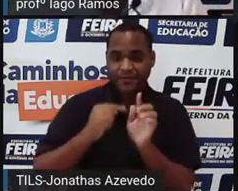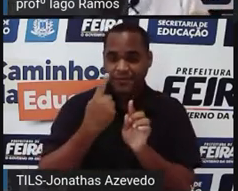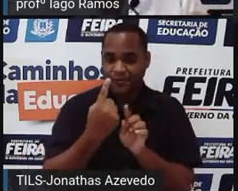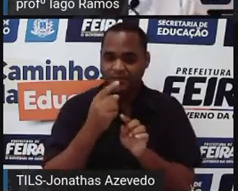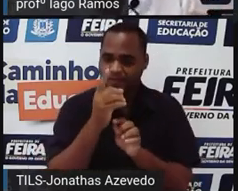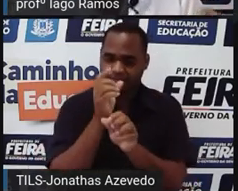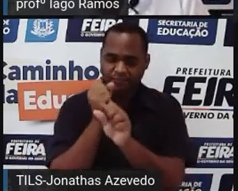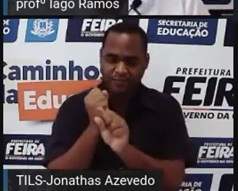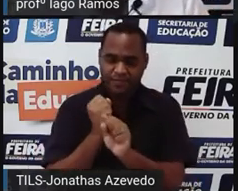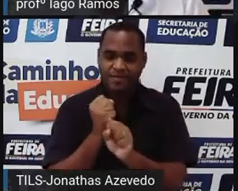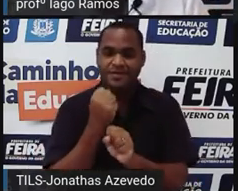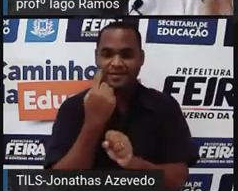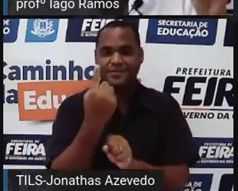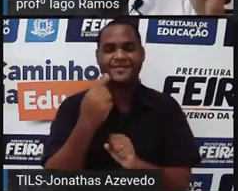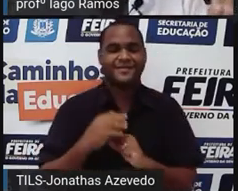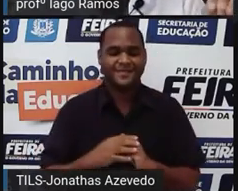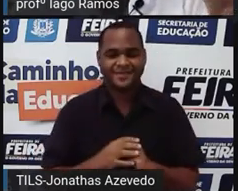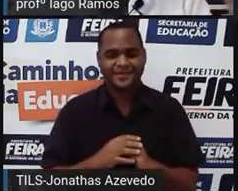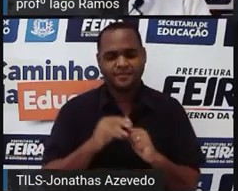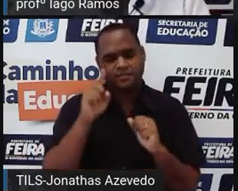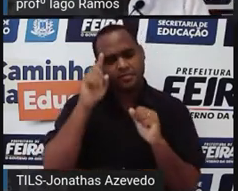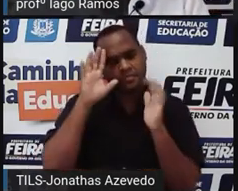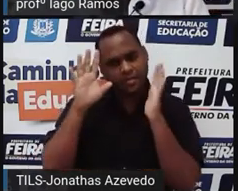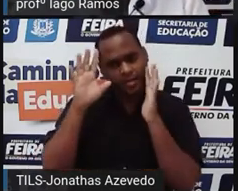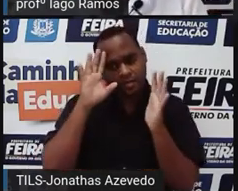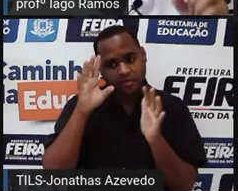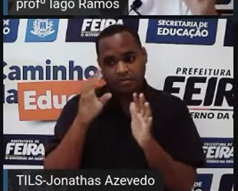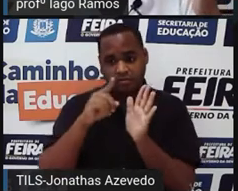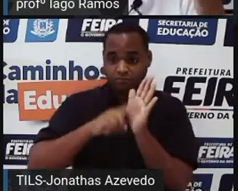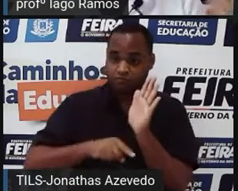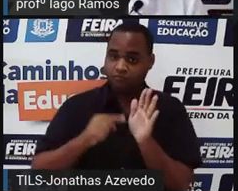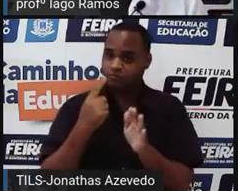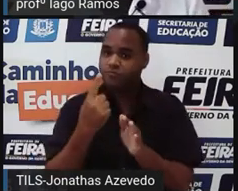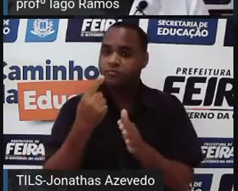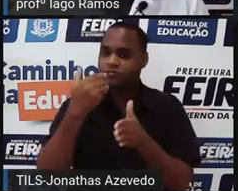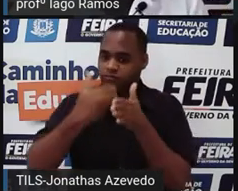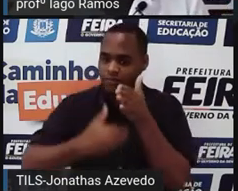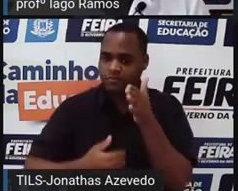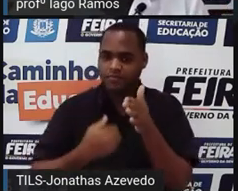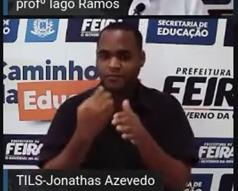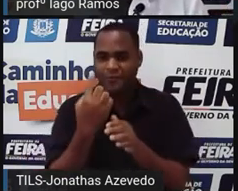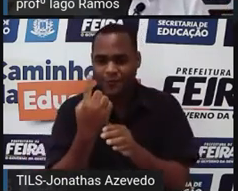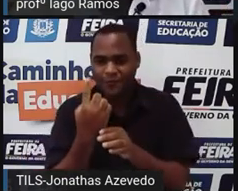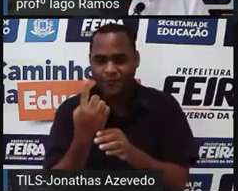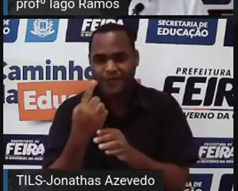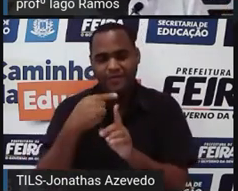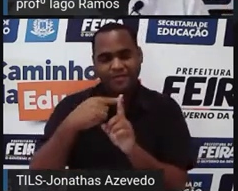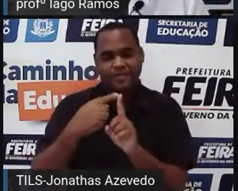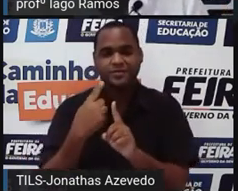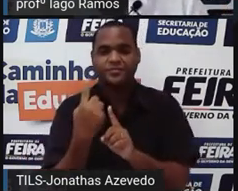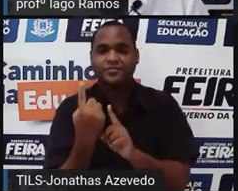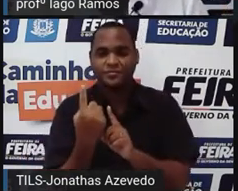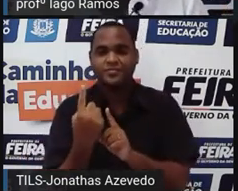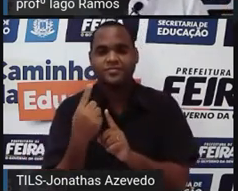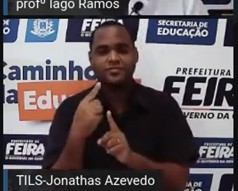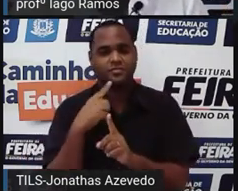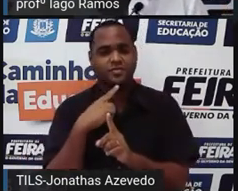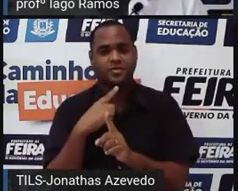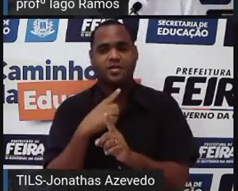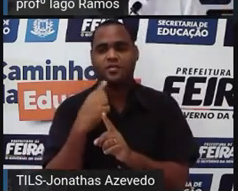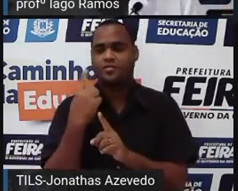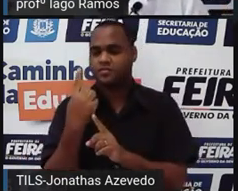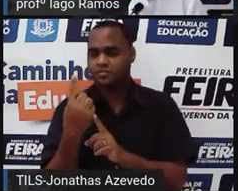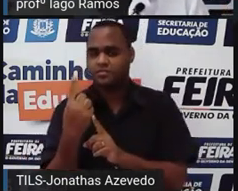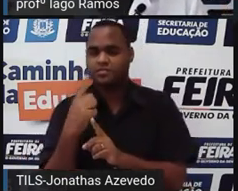somar 1. E aí você pensa, menos 1 é uma dívida, tá? Então, você tem uma dívida de 1, mais 1, você tem 1. Se